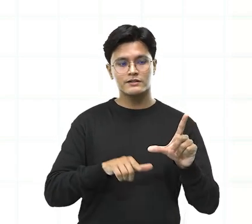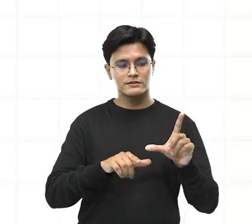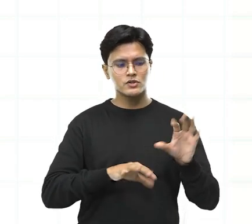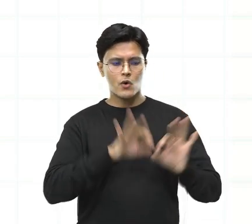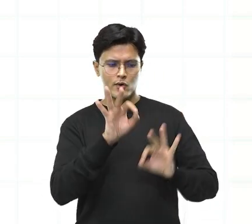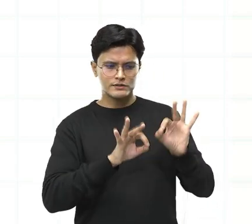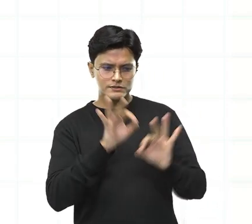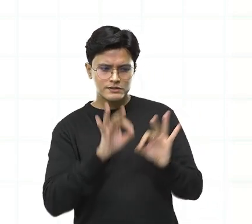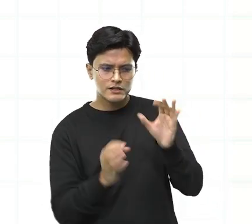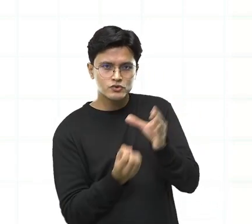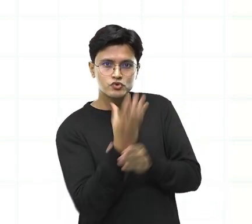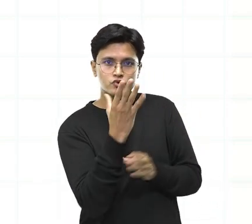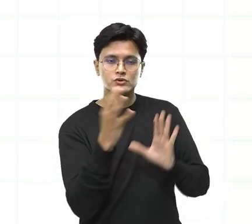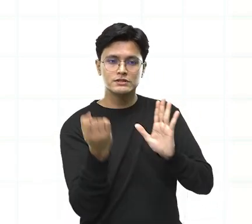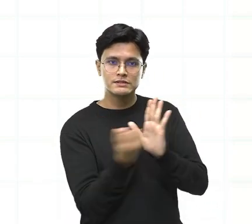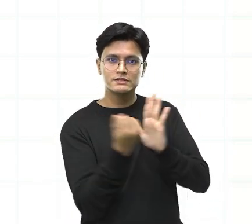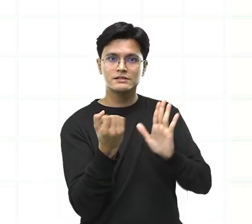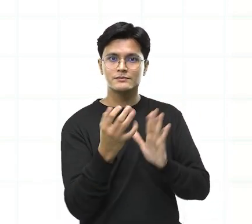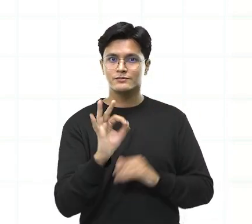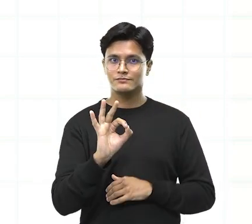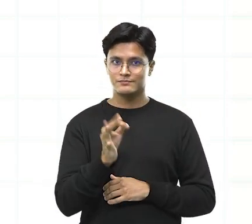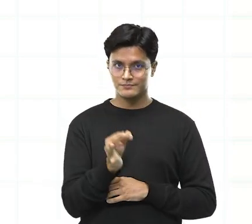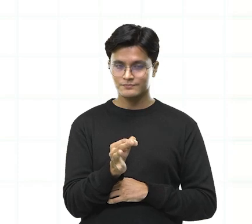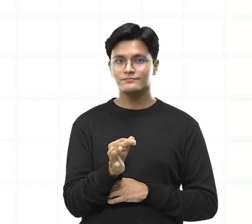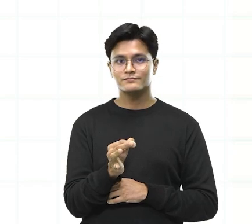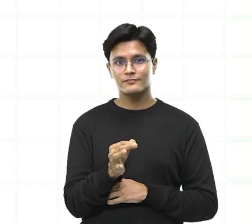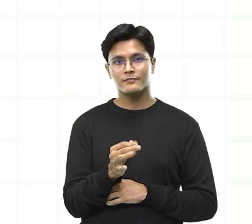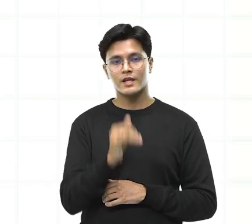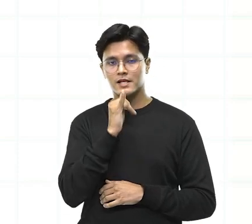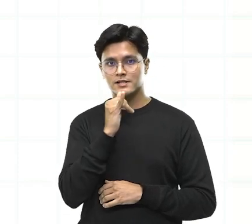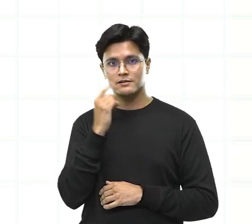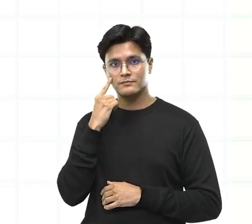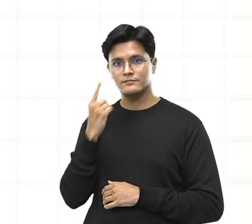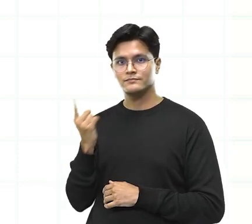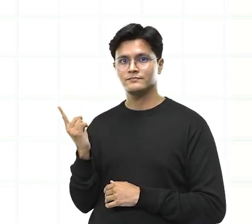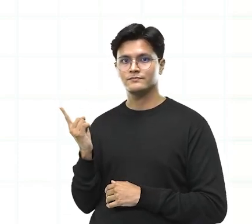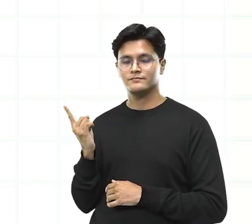nós estamos vendo aqui, né? A palavra Amazonas,